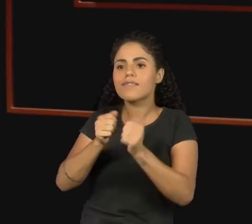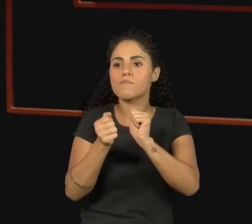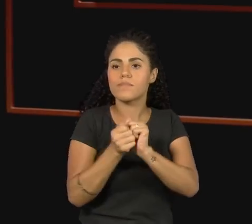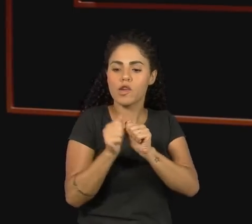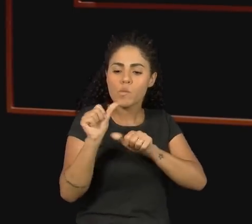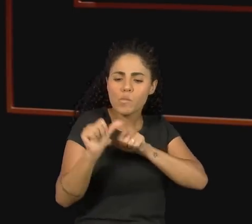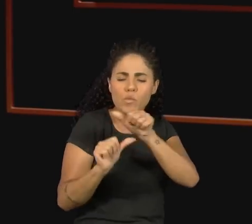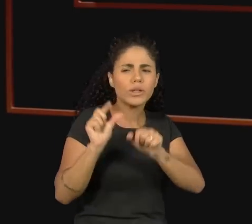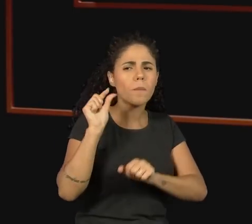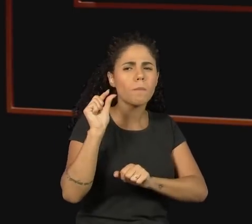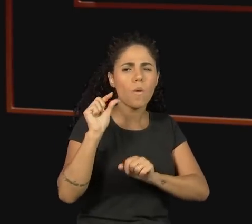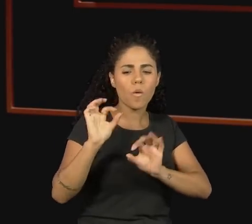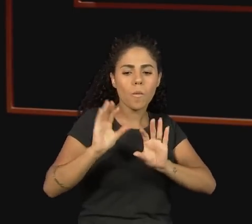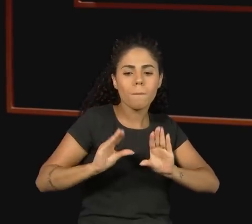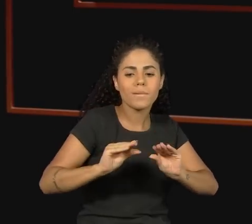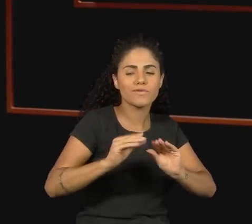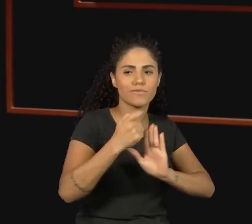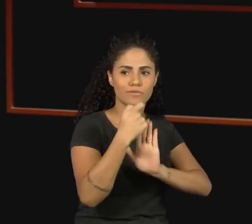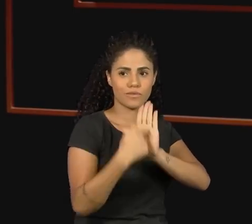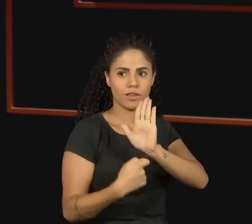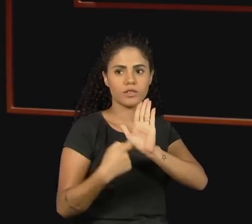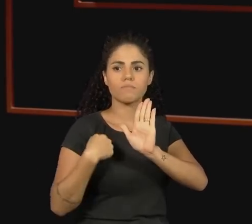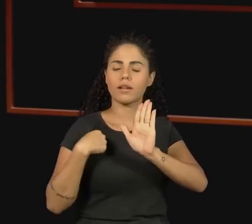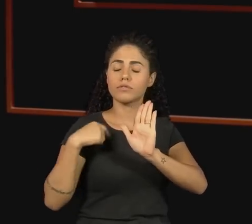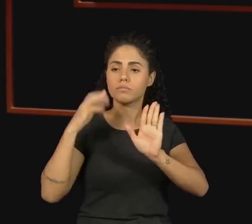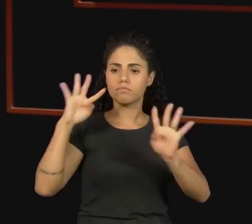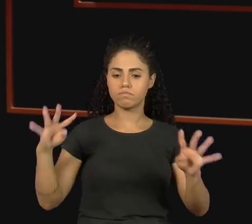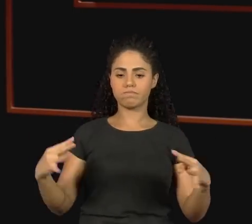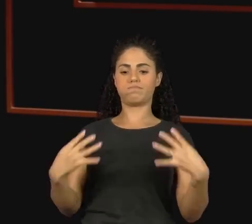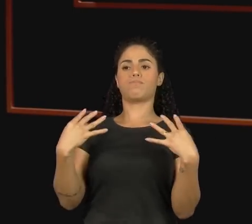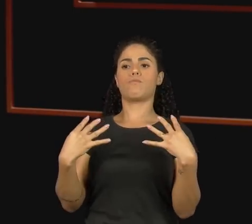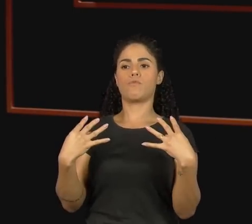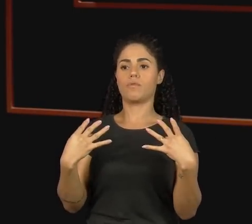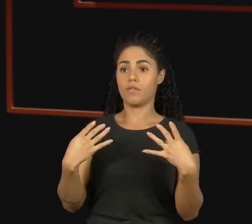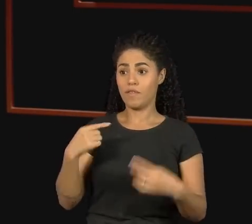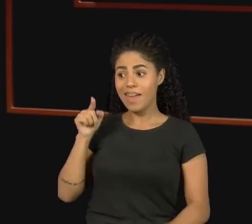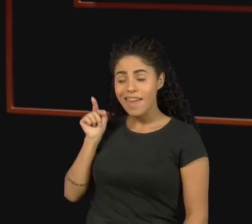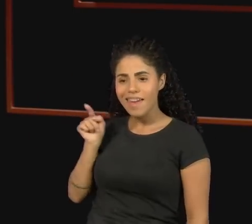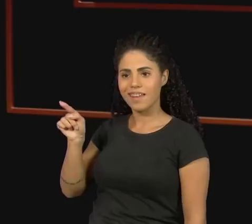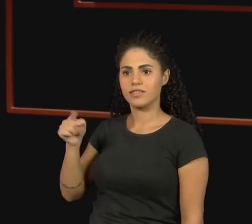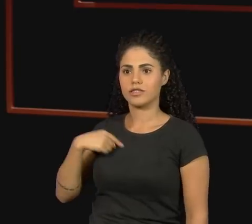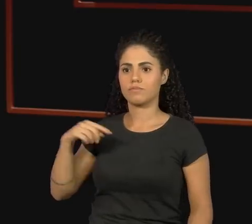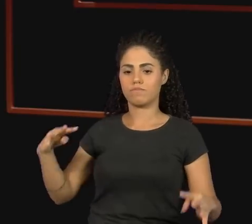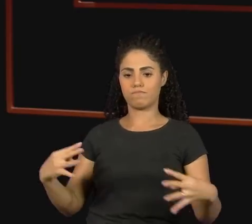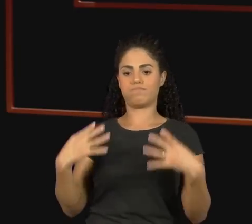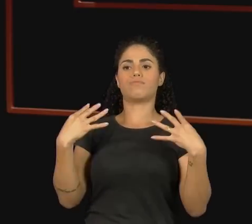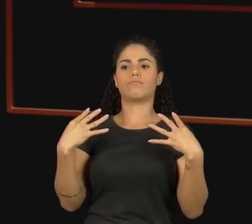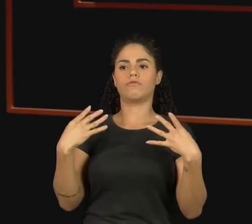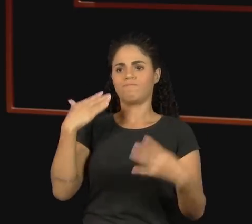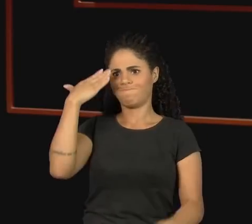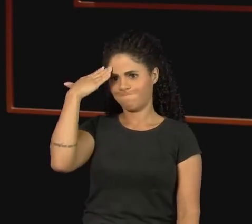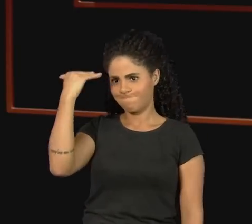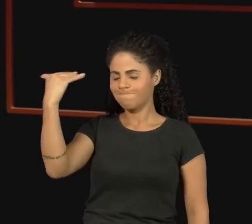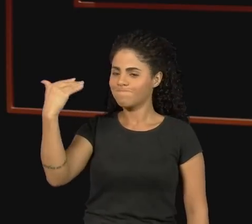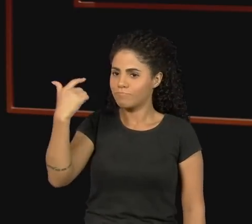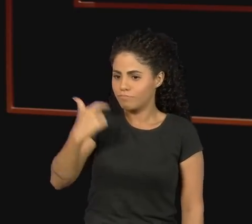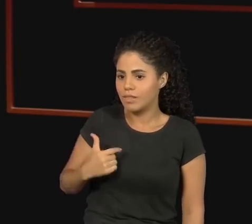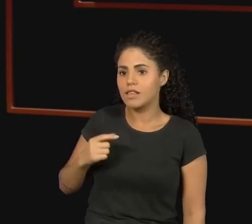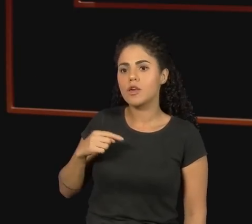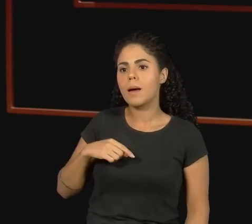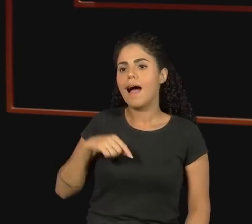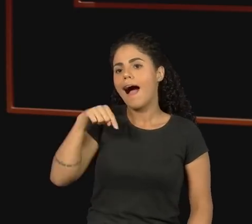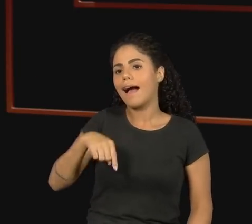texto. Foi o espetáculo que me deu maior notoriedade. Não foi Doroteia, foi esse. Vou Deixar de Ser Feliz por Medo de Ficar Triste, que não veio para São